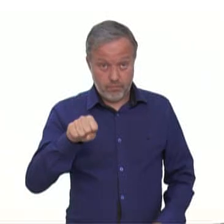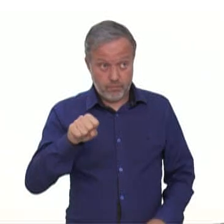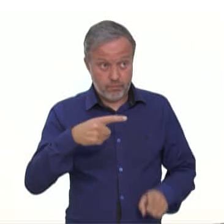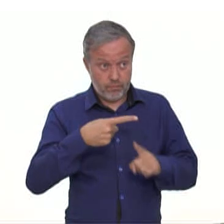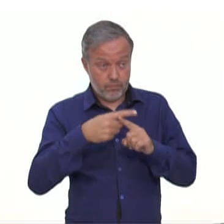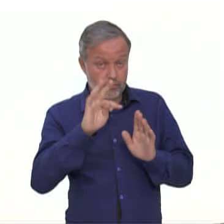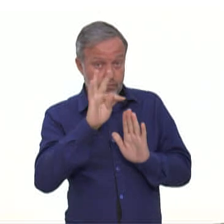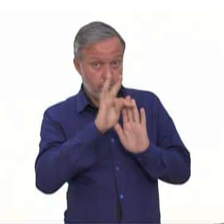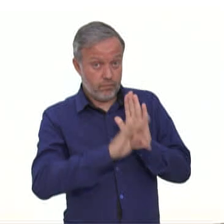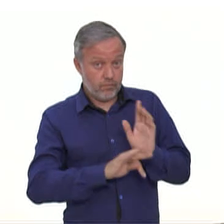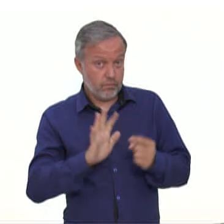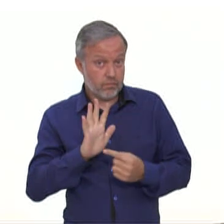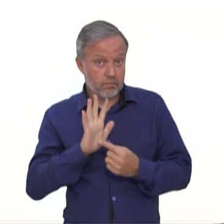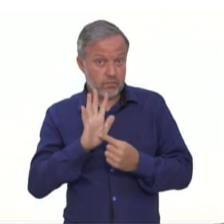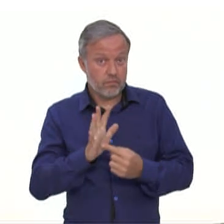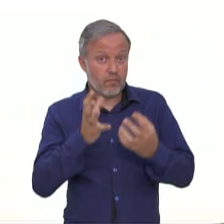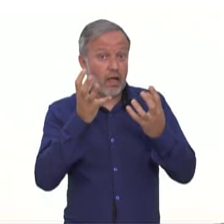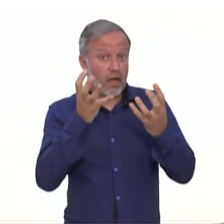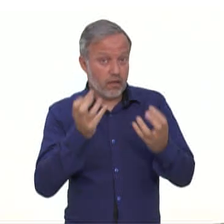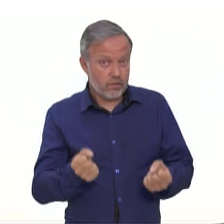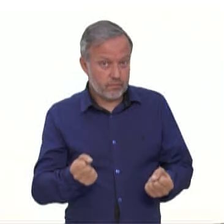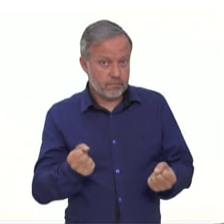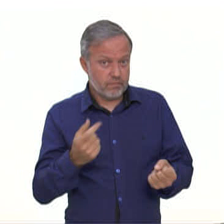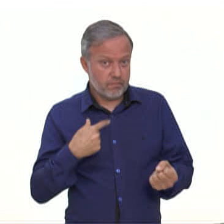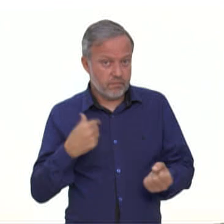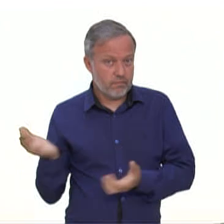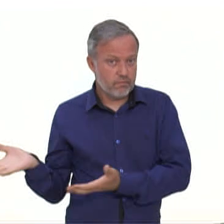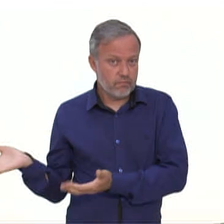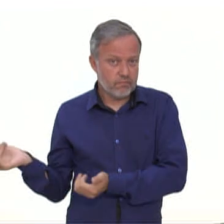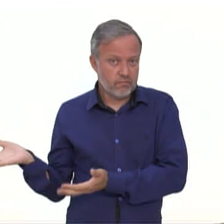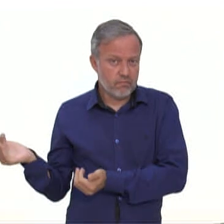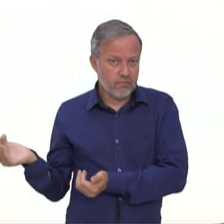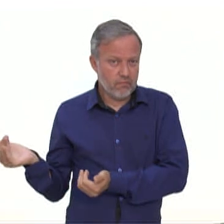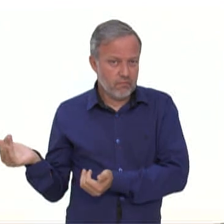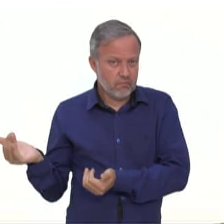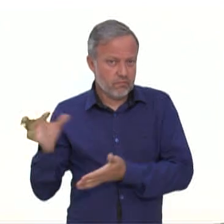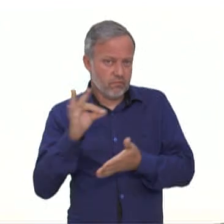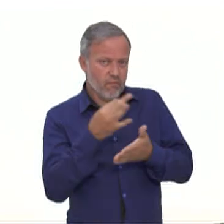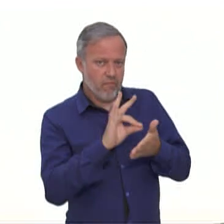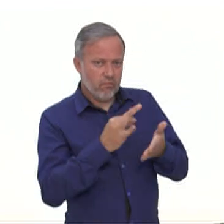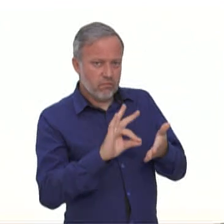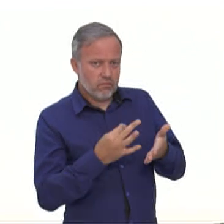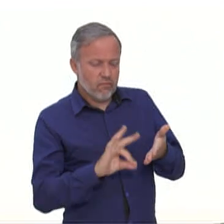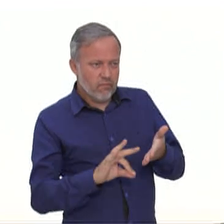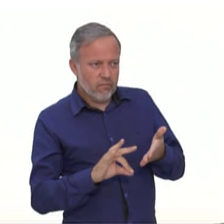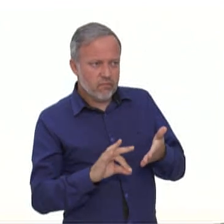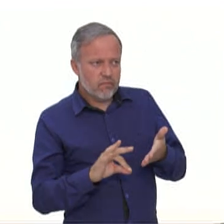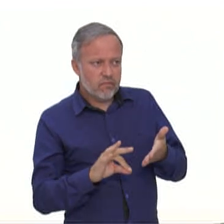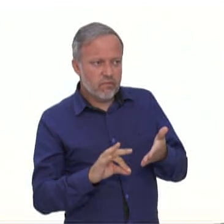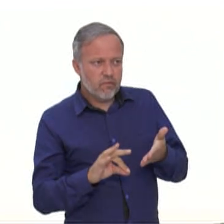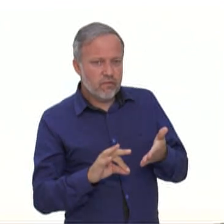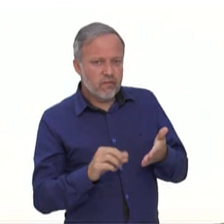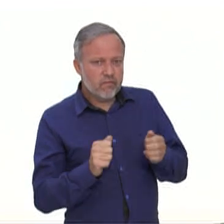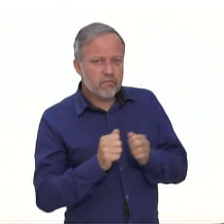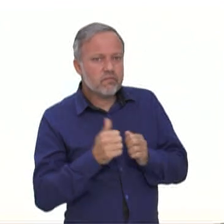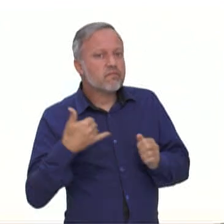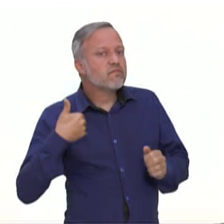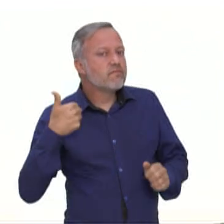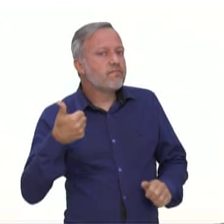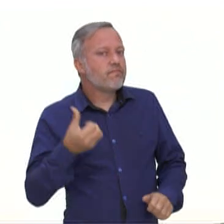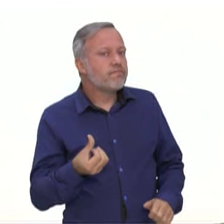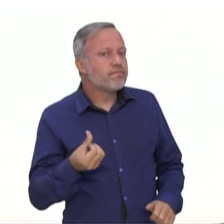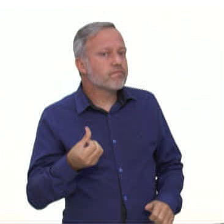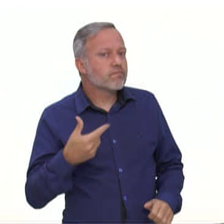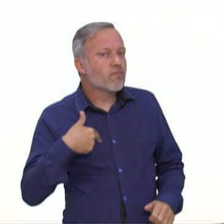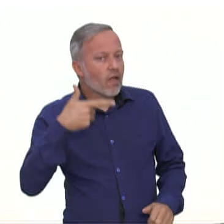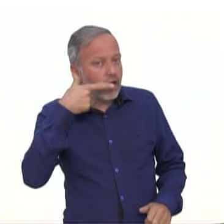texto cita que ele foi aceito desde muito jovem como escritor. Lembram que com 16 anos ele conseguiu